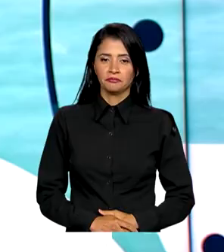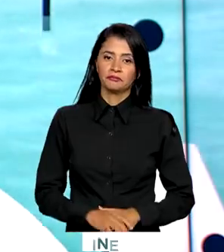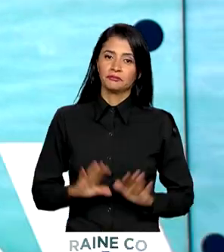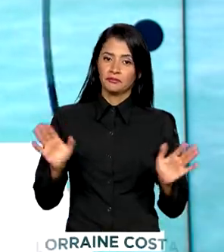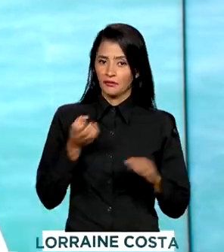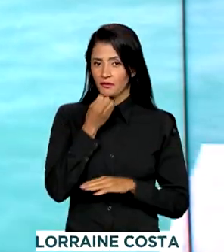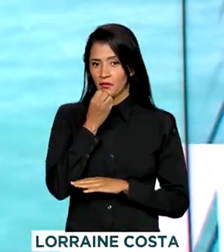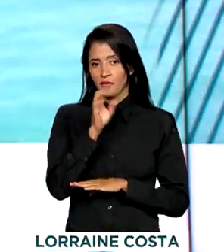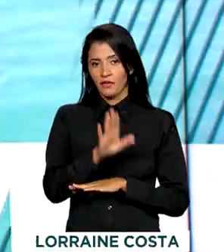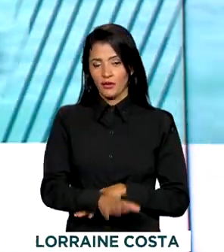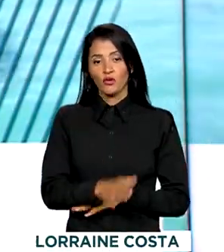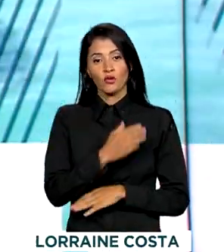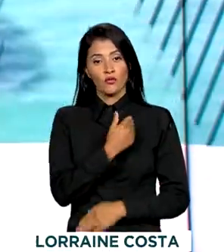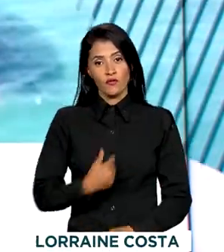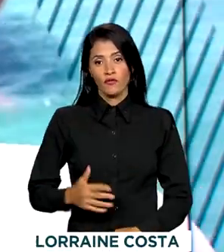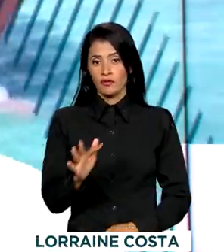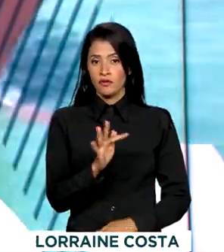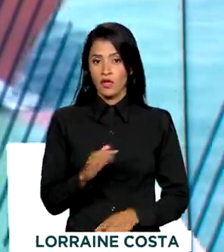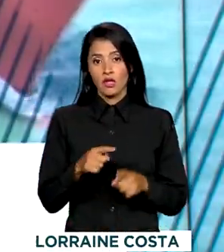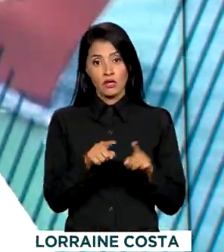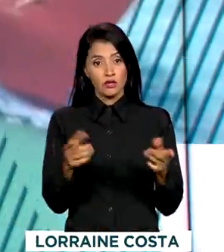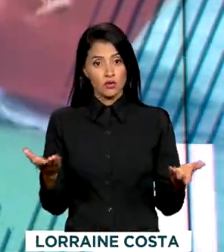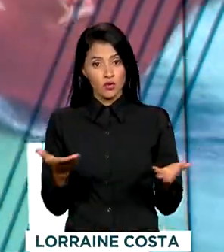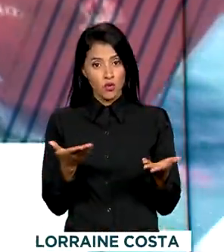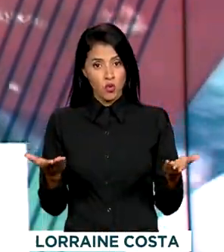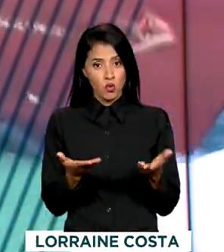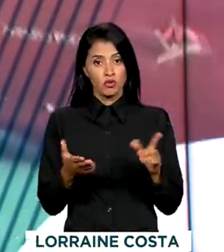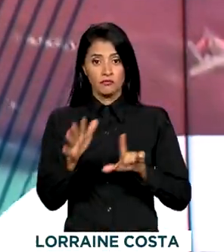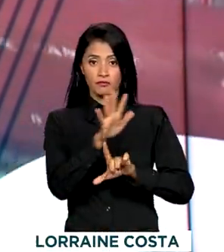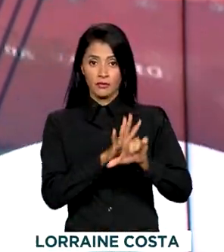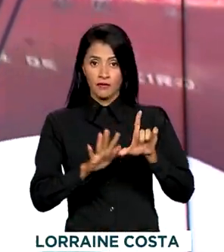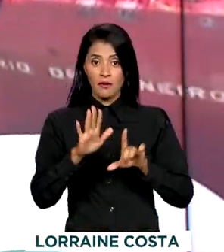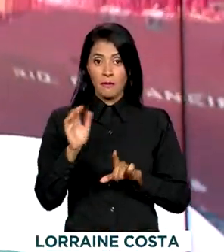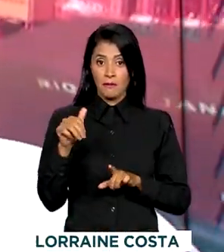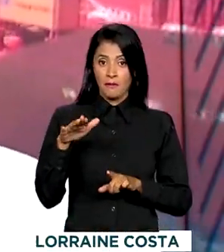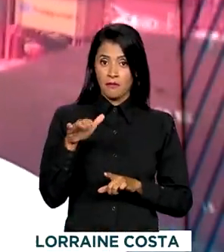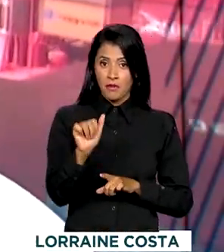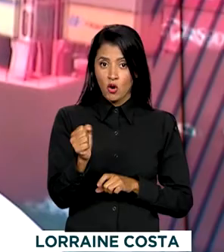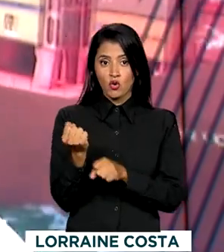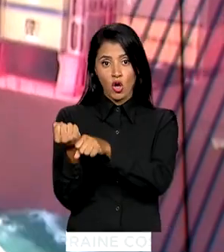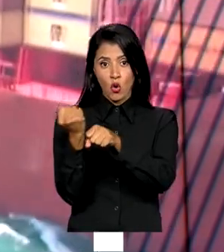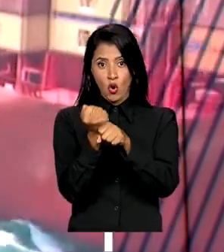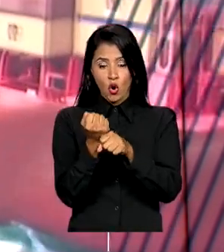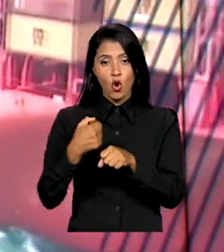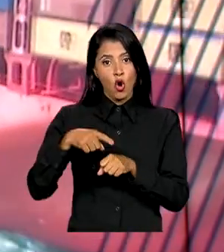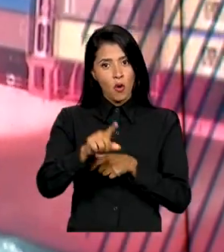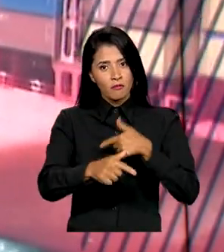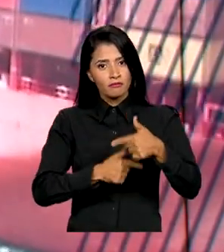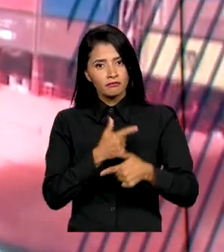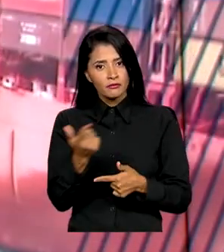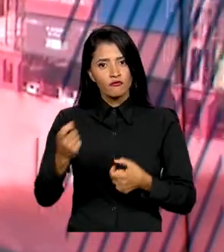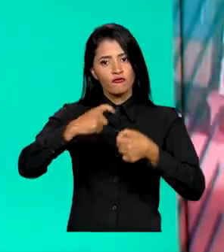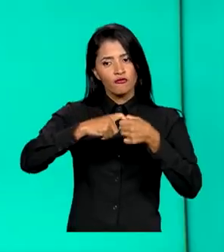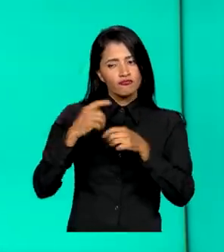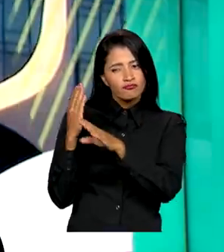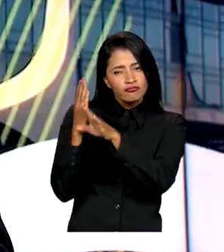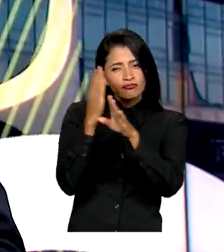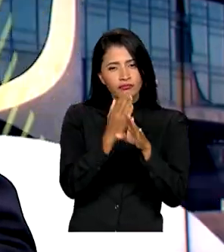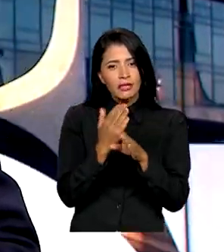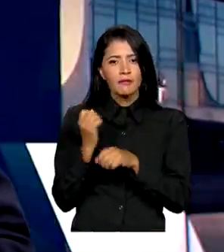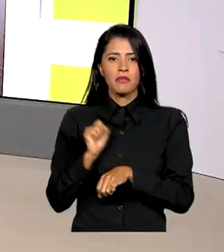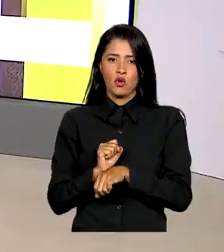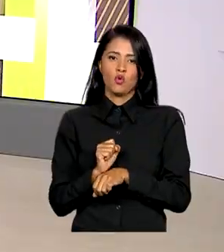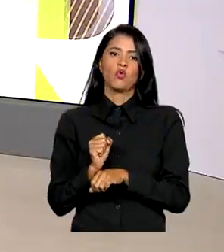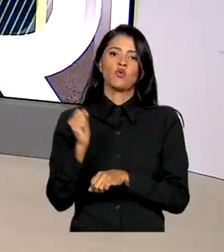Olá, boa tarde. O governo federal lança hoje a plataforma Mãos à Obra para identificar e retomar obras paralisadas no